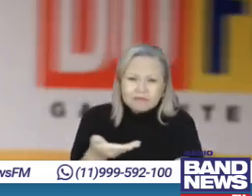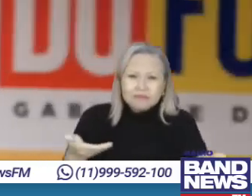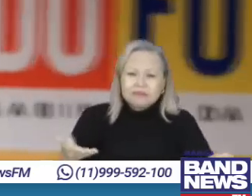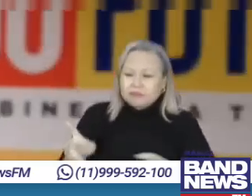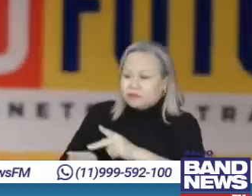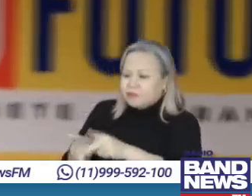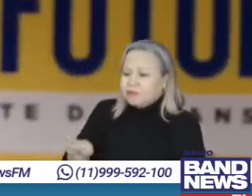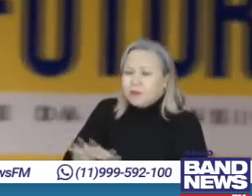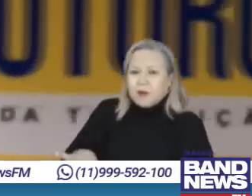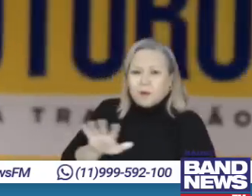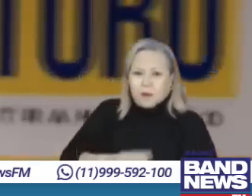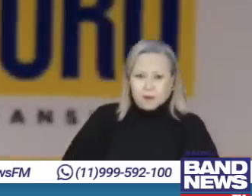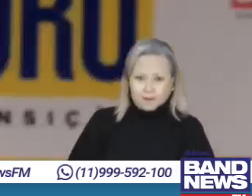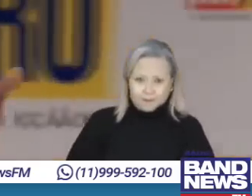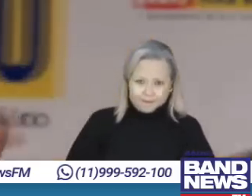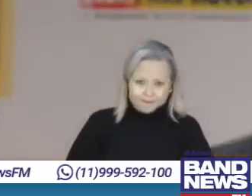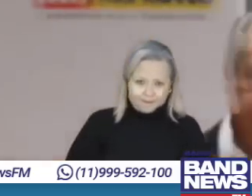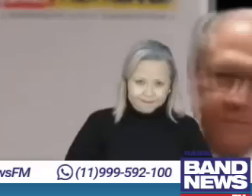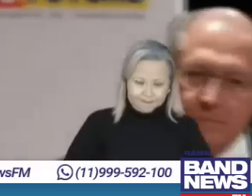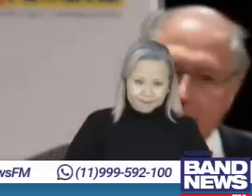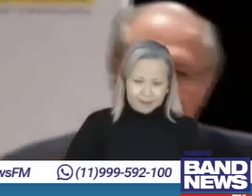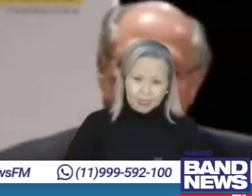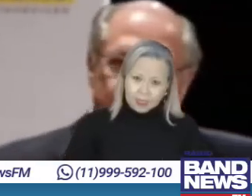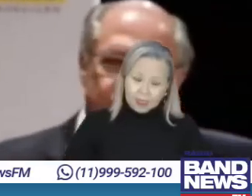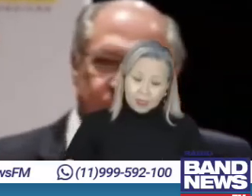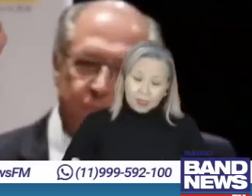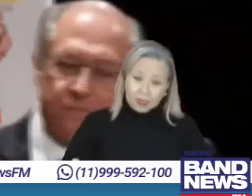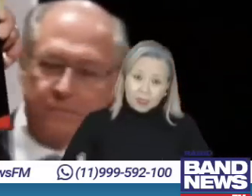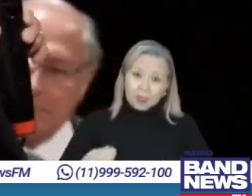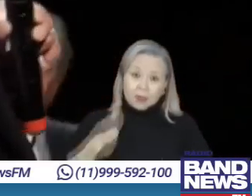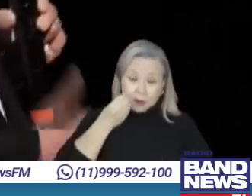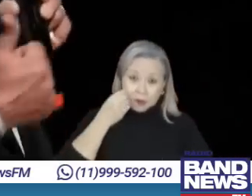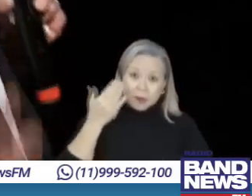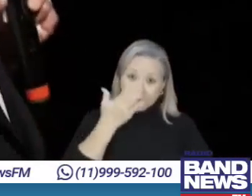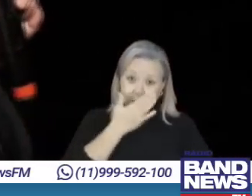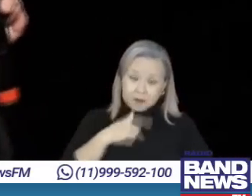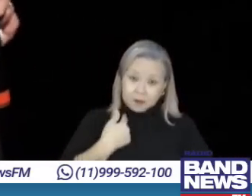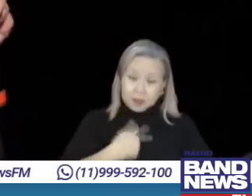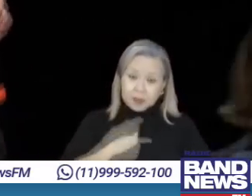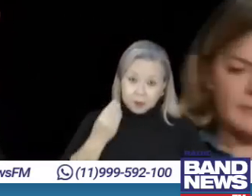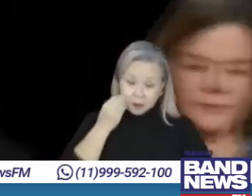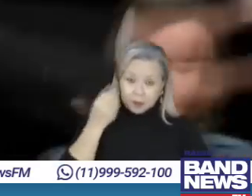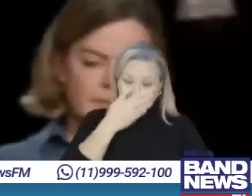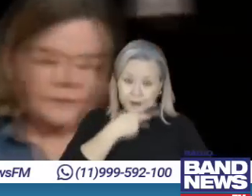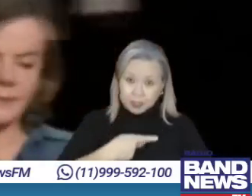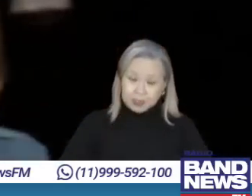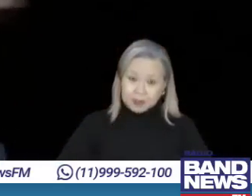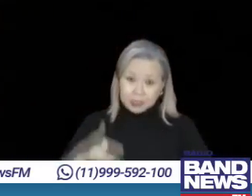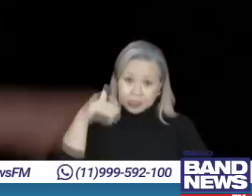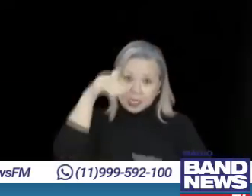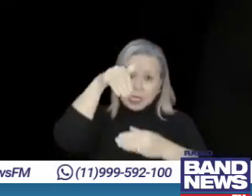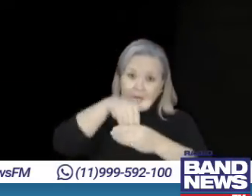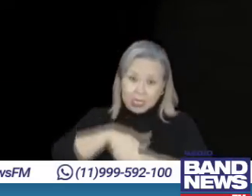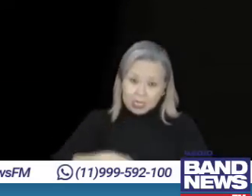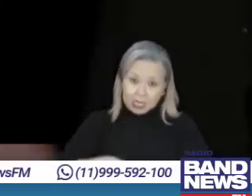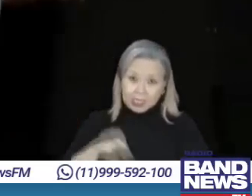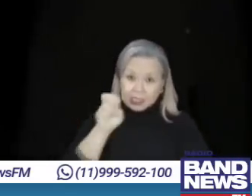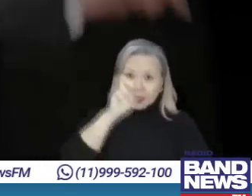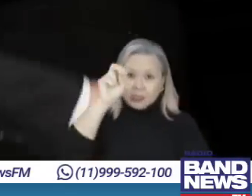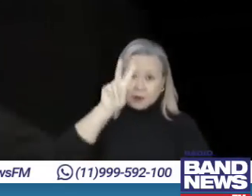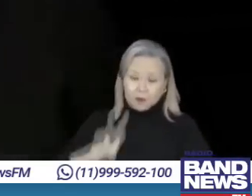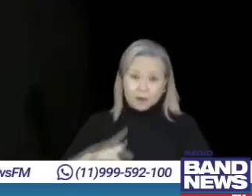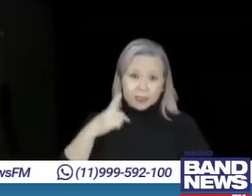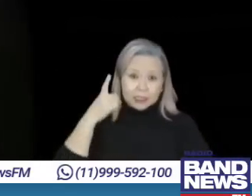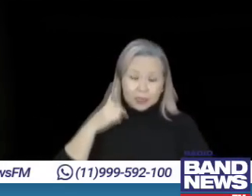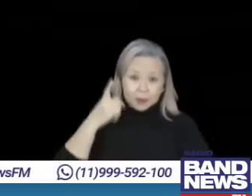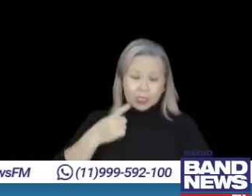passou o dia todo aí em encontros com os presidentes dos outros poderes. Esteve com Arthur Lira, presidente da Câmara, Rodrigo Pacheco, presidente